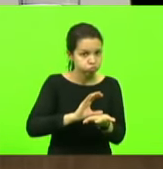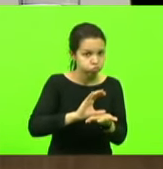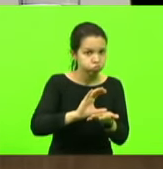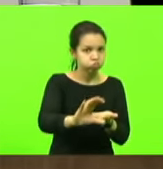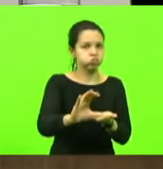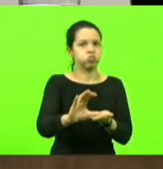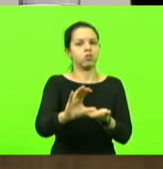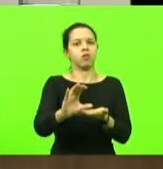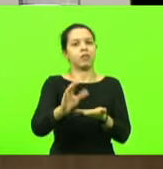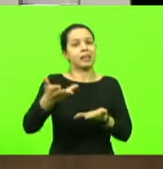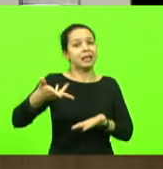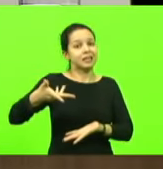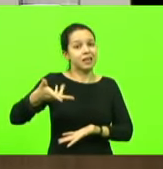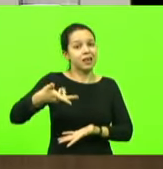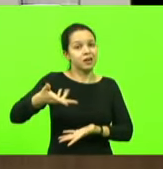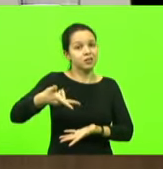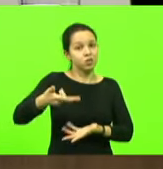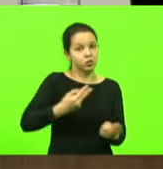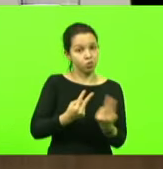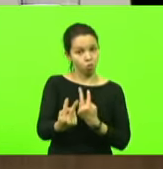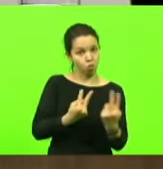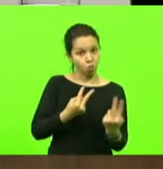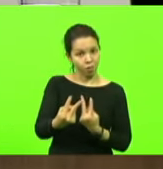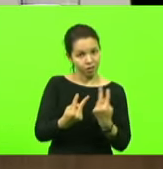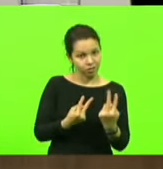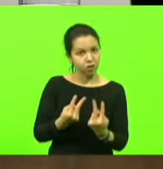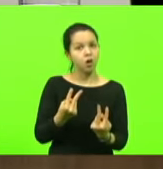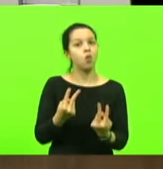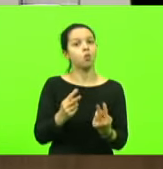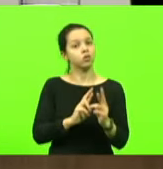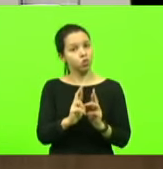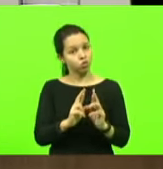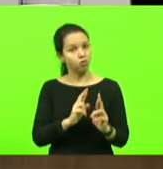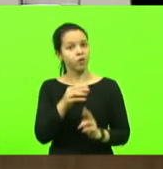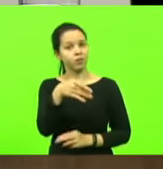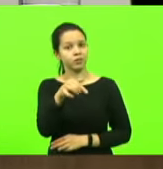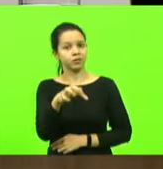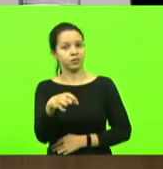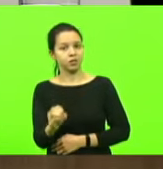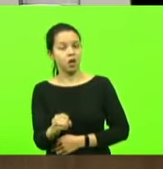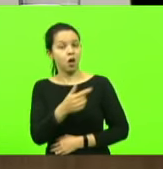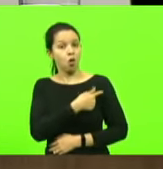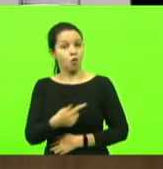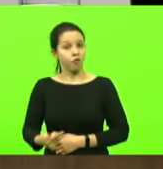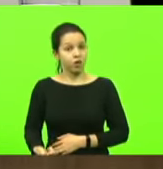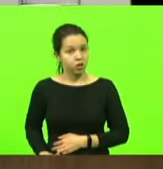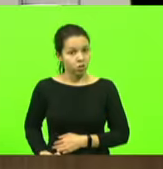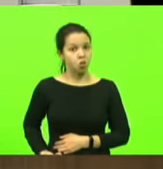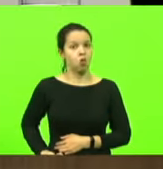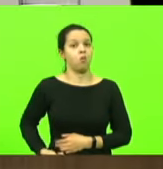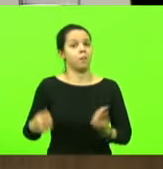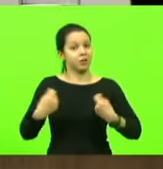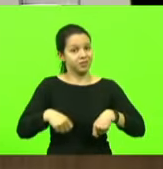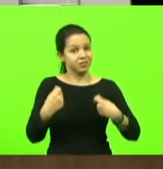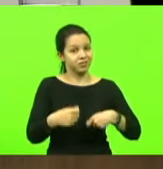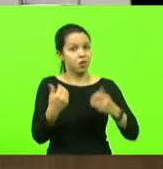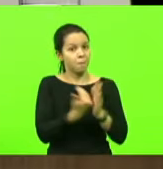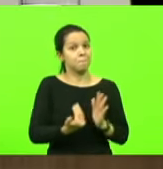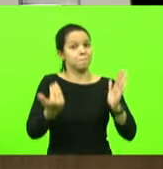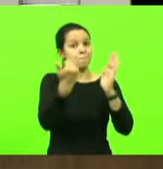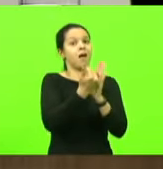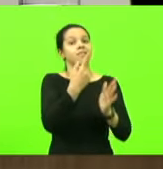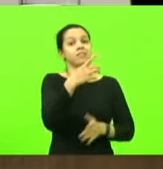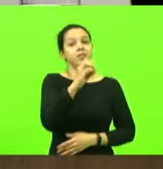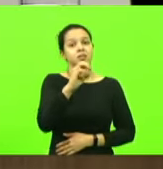na aceleração da duplicação da 470, que o governador teve que desembolsar mais 100 milhões dos